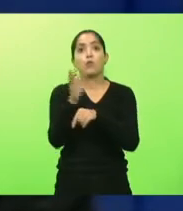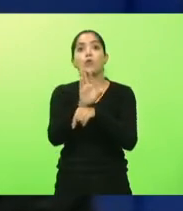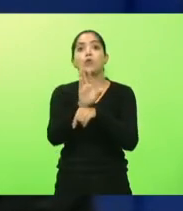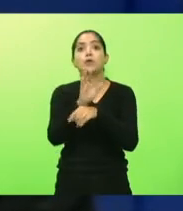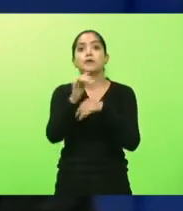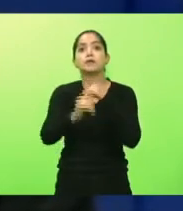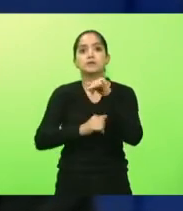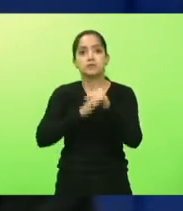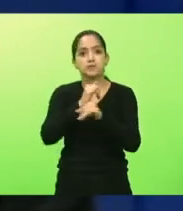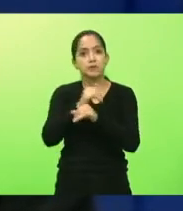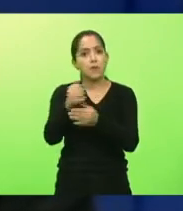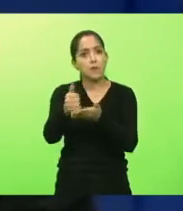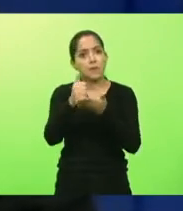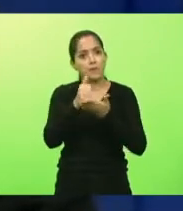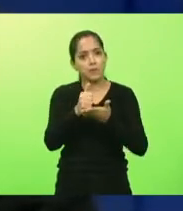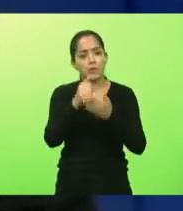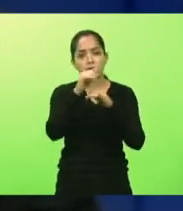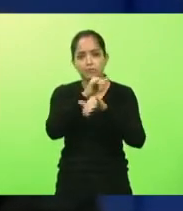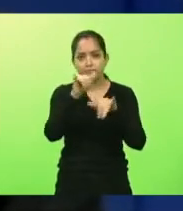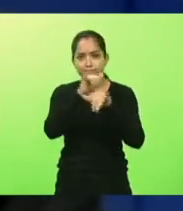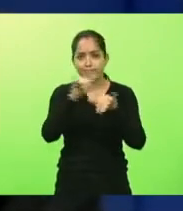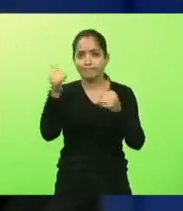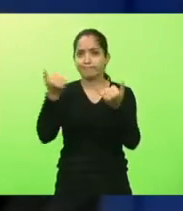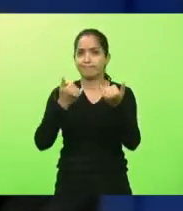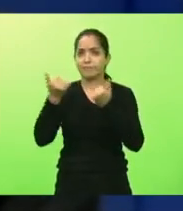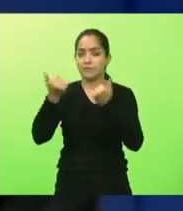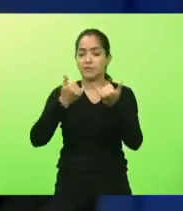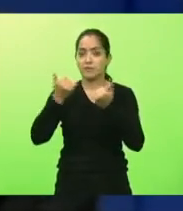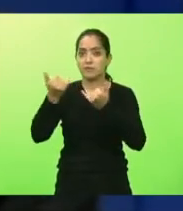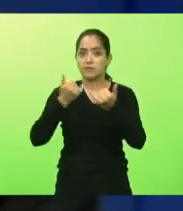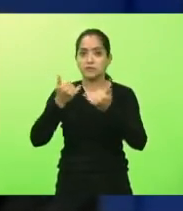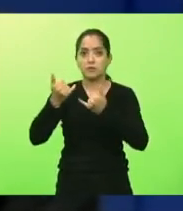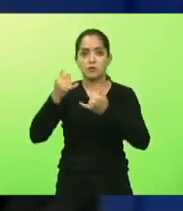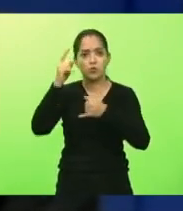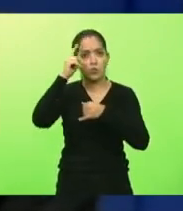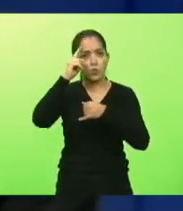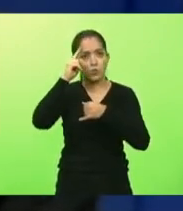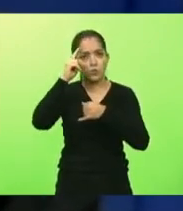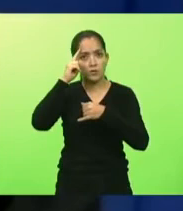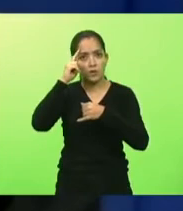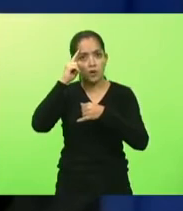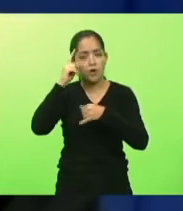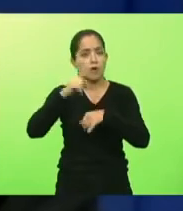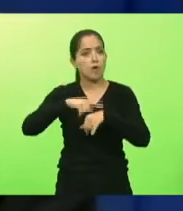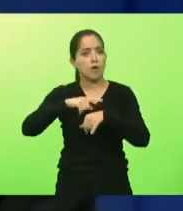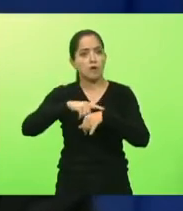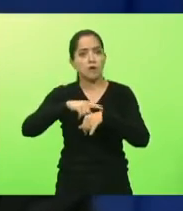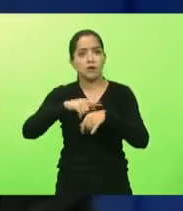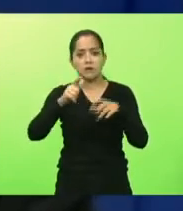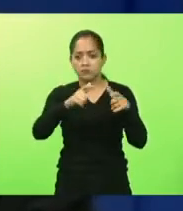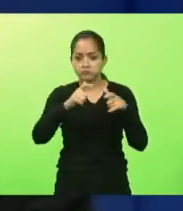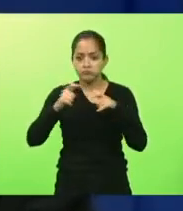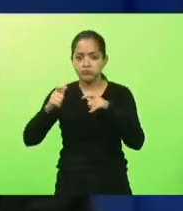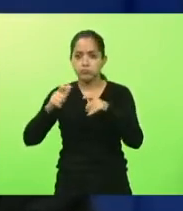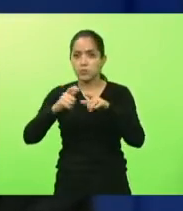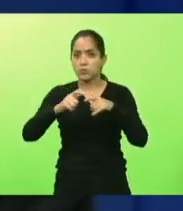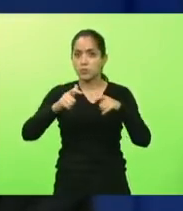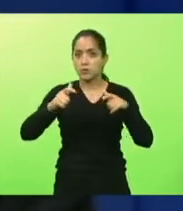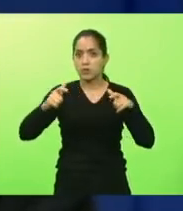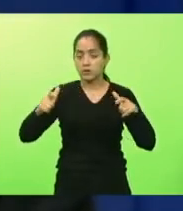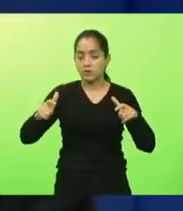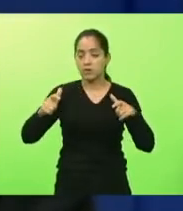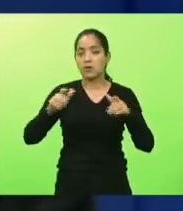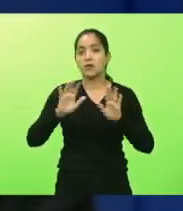nos passasse as informações e toda hora está vindo mais e mais localidades. Já encaminhei para o Vladimir, que é